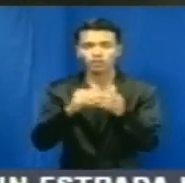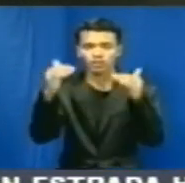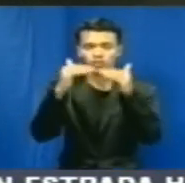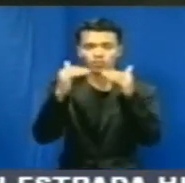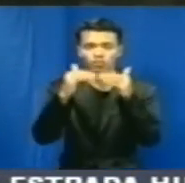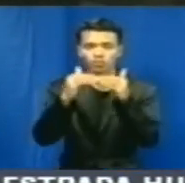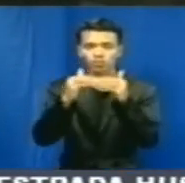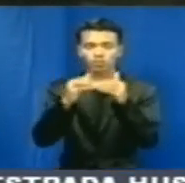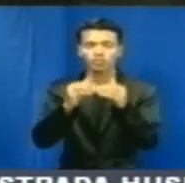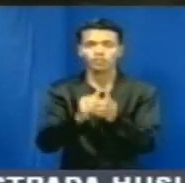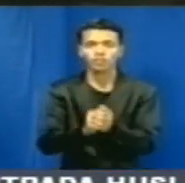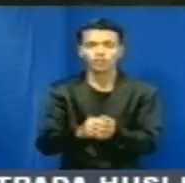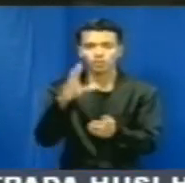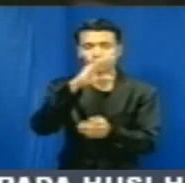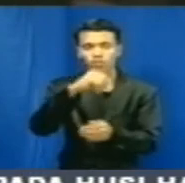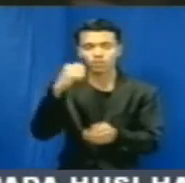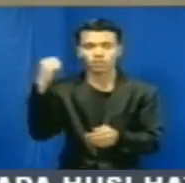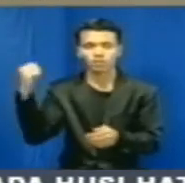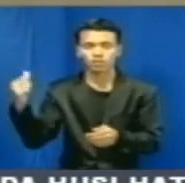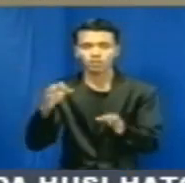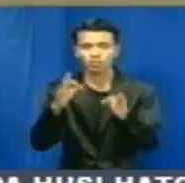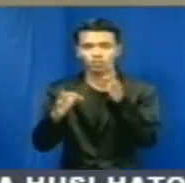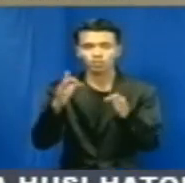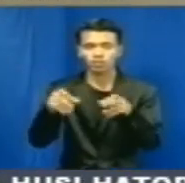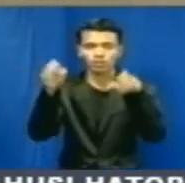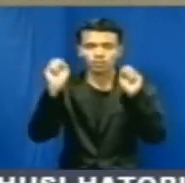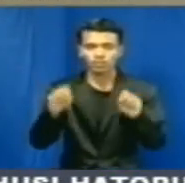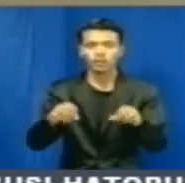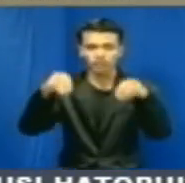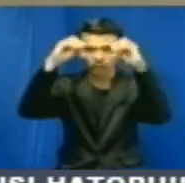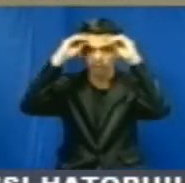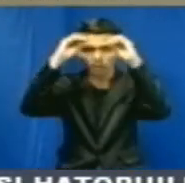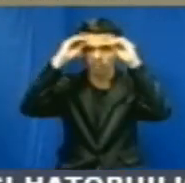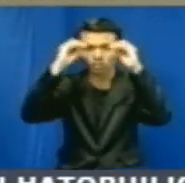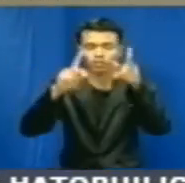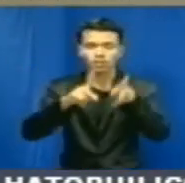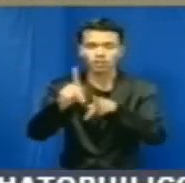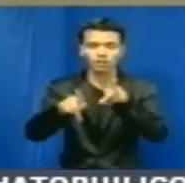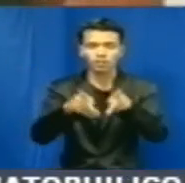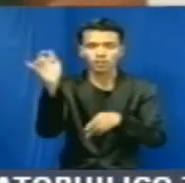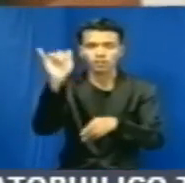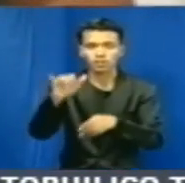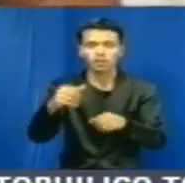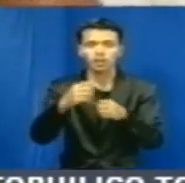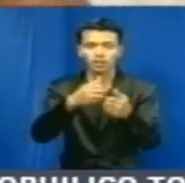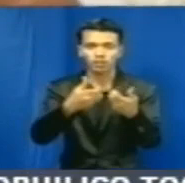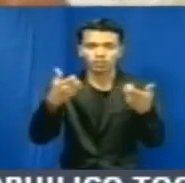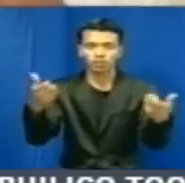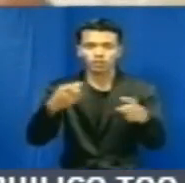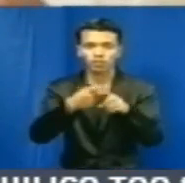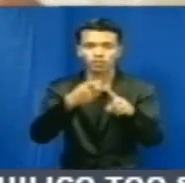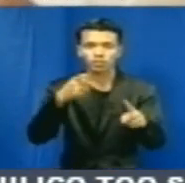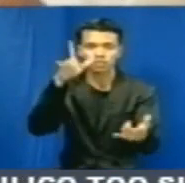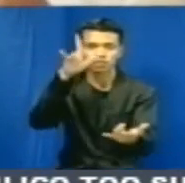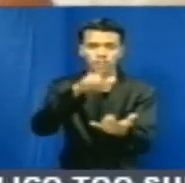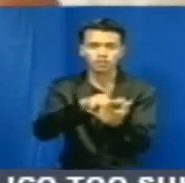workshop, seminário, no Selutan, no NEE, bele consciencializa cidadão Sida, hadok an husi sexo